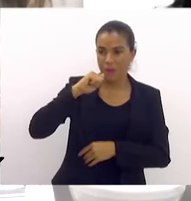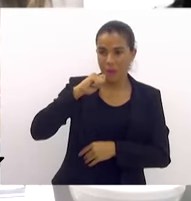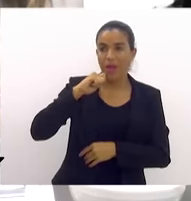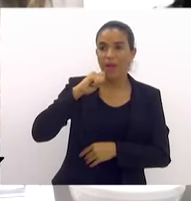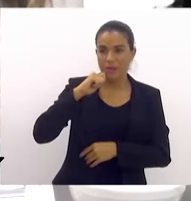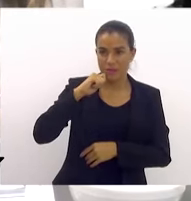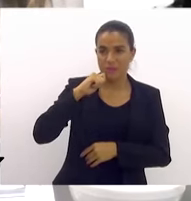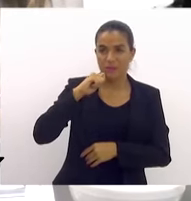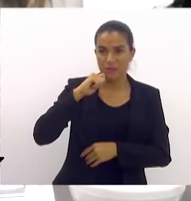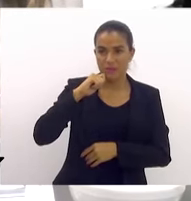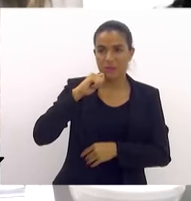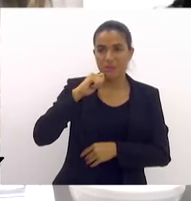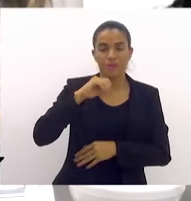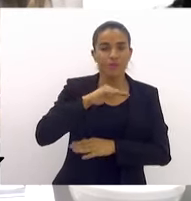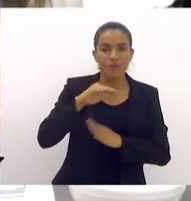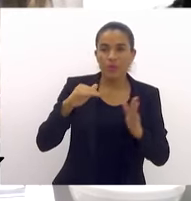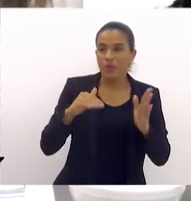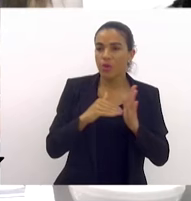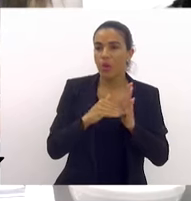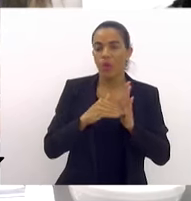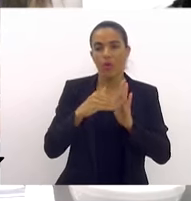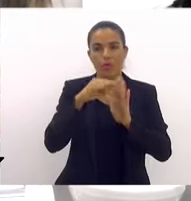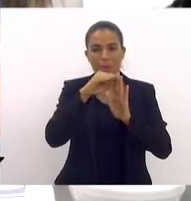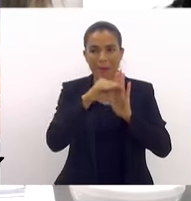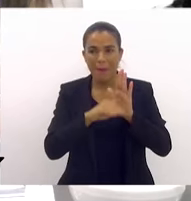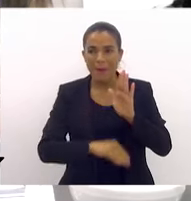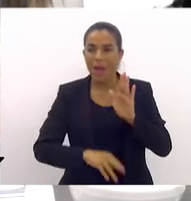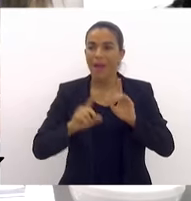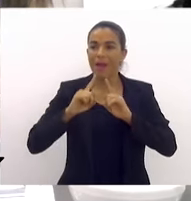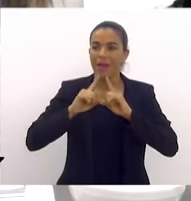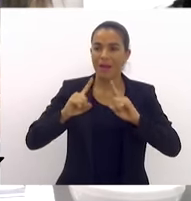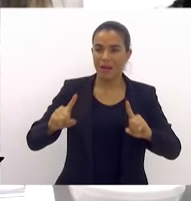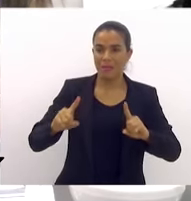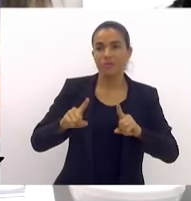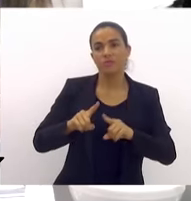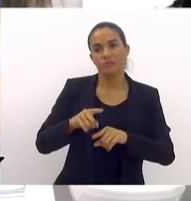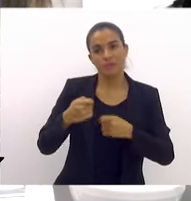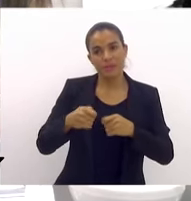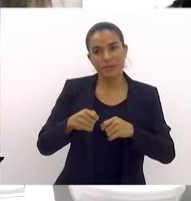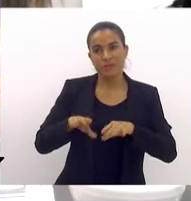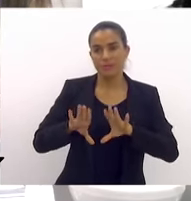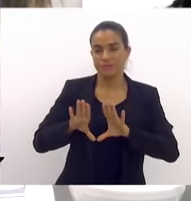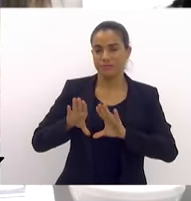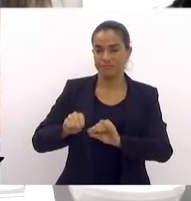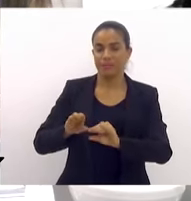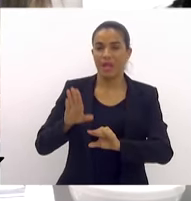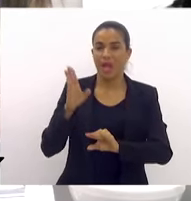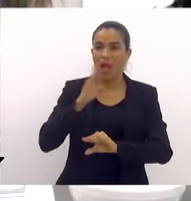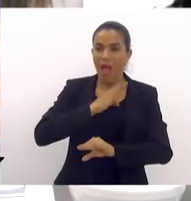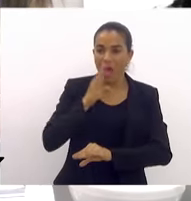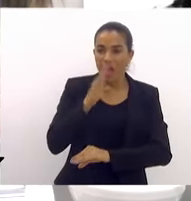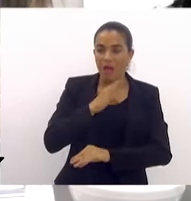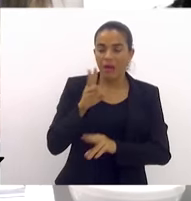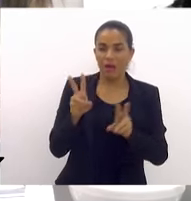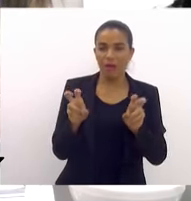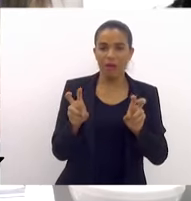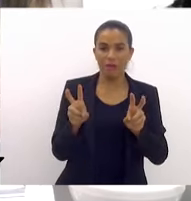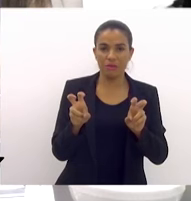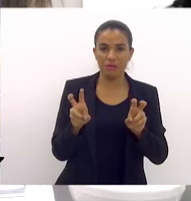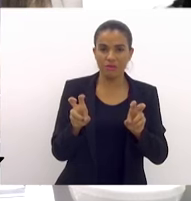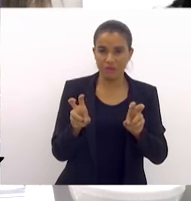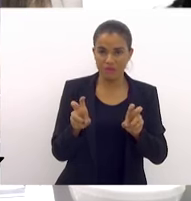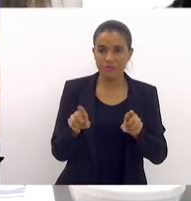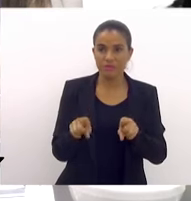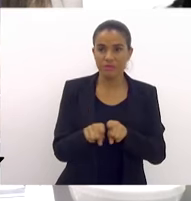levar toda a reclamação que temos no Estado, e há de se fazer uma intervenção rápida nesse assunto. O público é cada